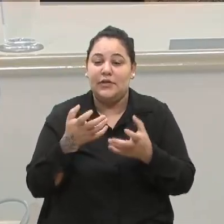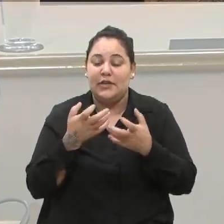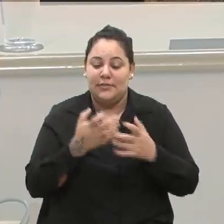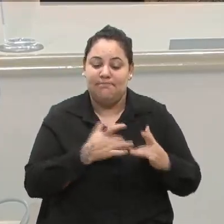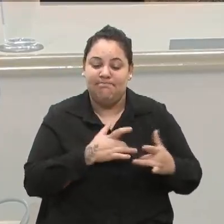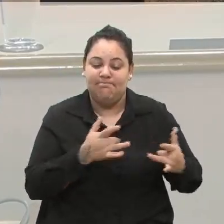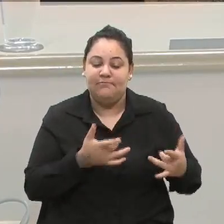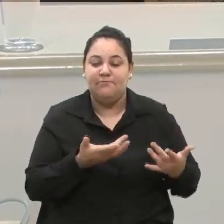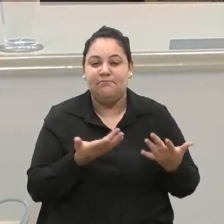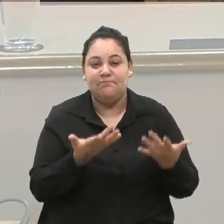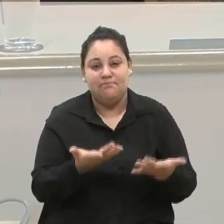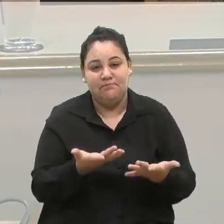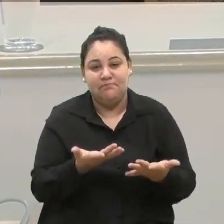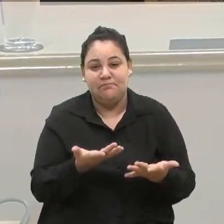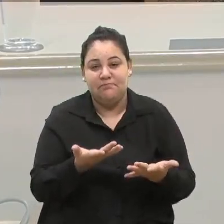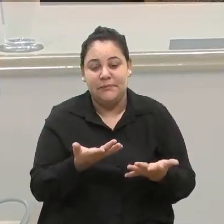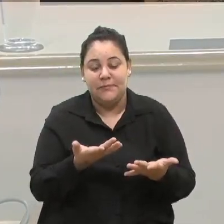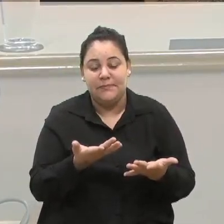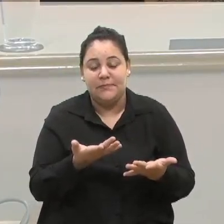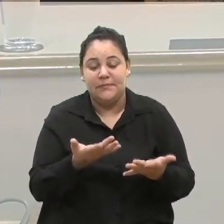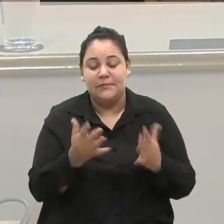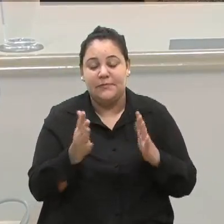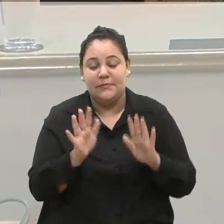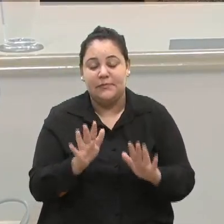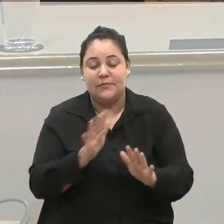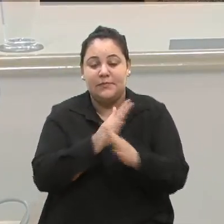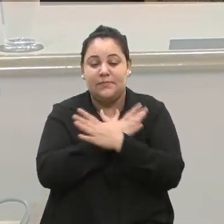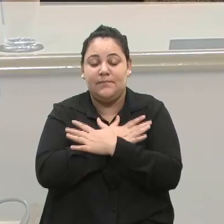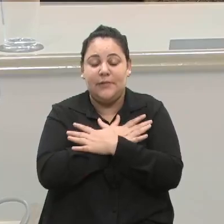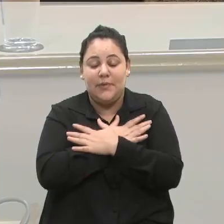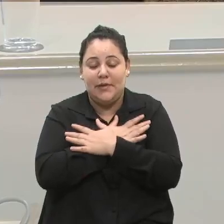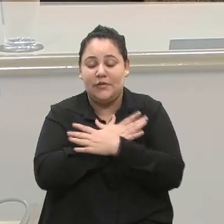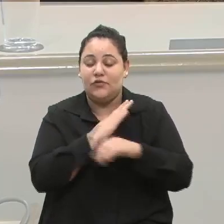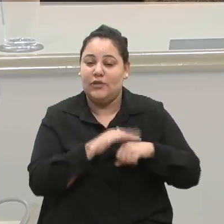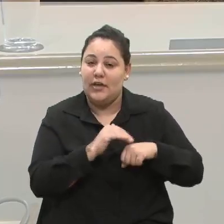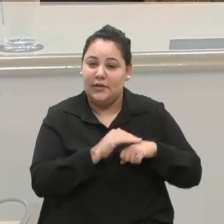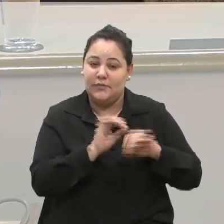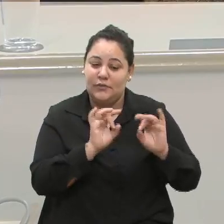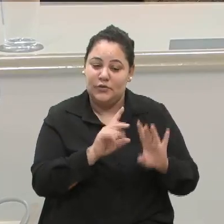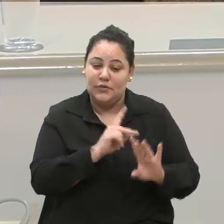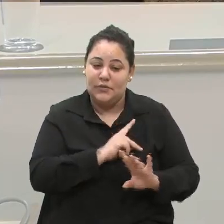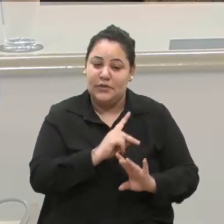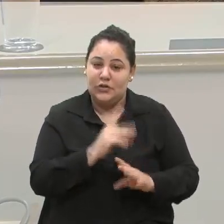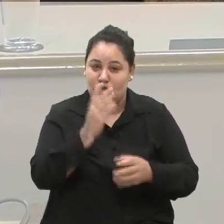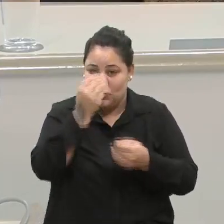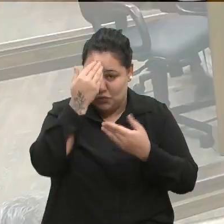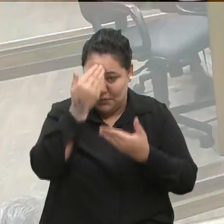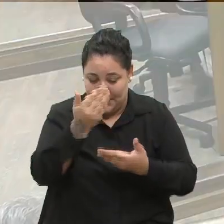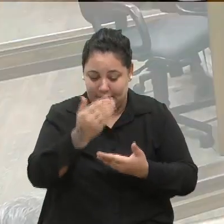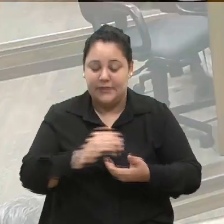solidarizar à família e deixar o meu abraço de conforto. Era isso, senhora presidente, meu muito obrigado.